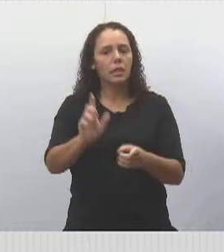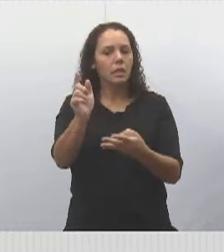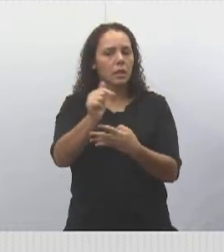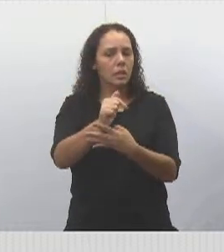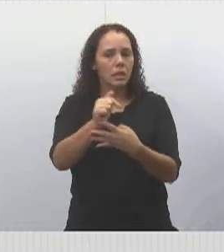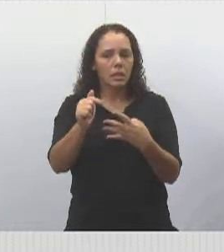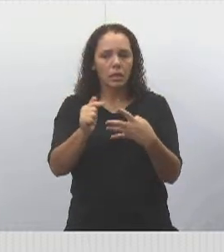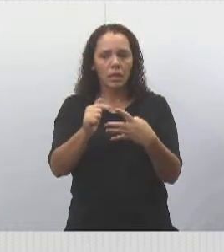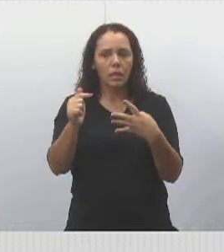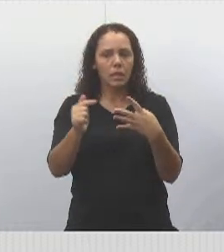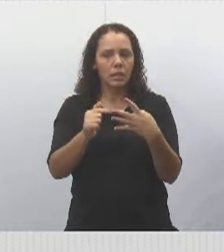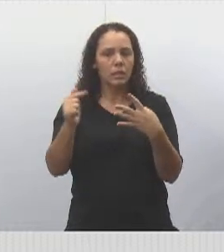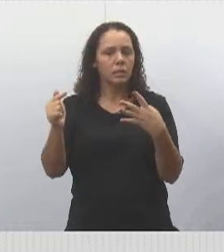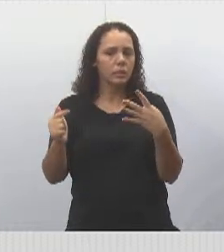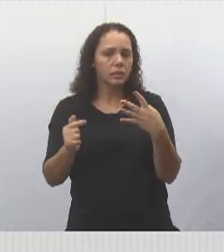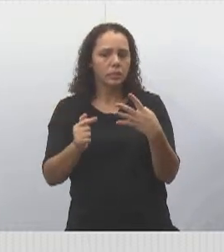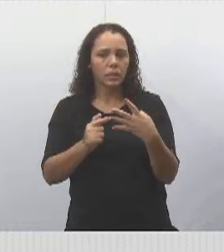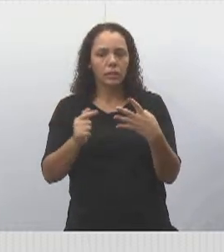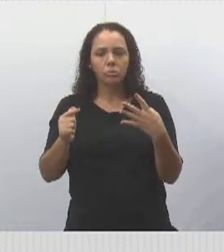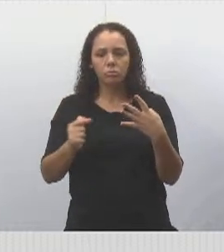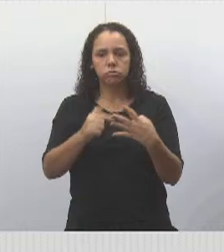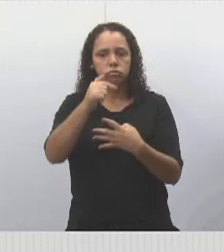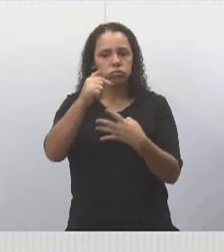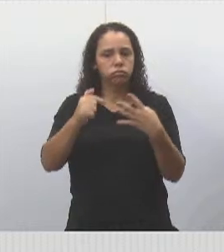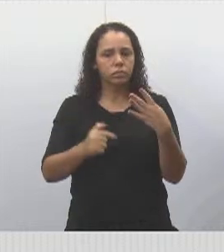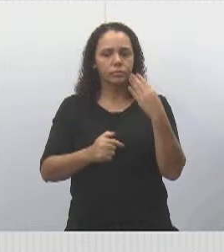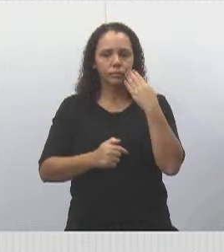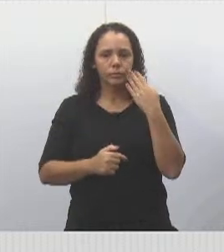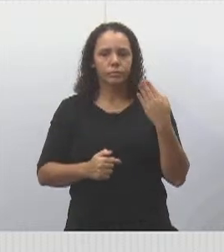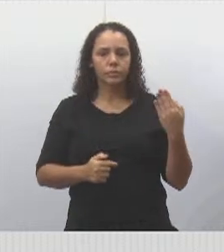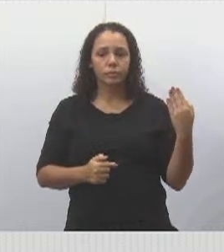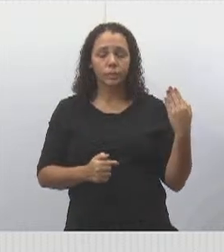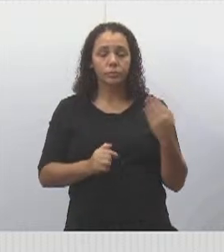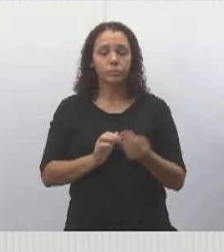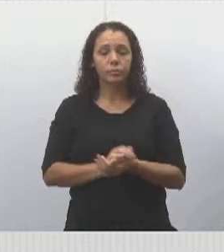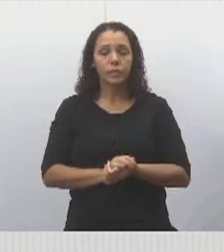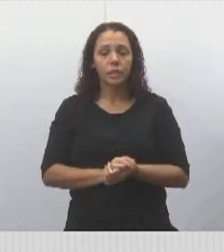eventos esportivos, e implantação de novos equipamentos. Pode passar.